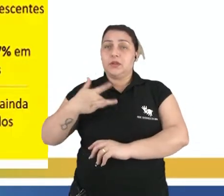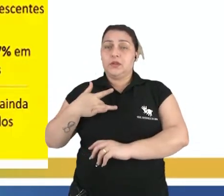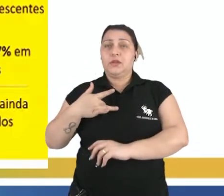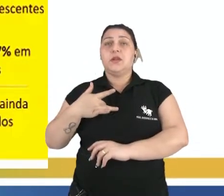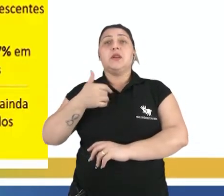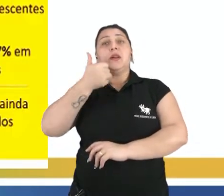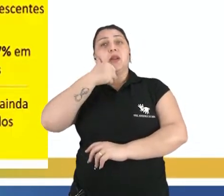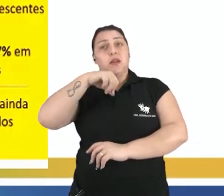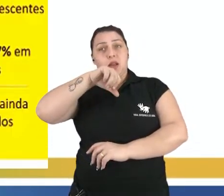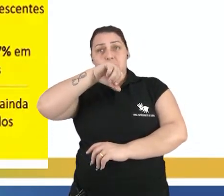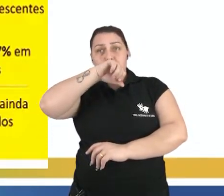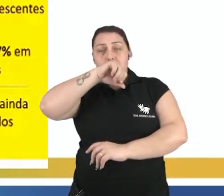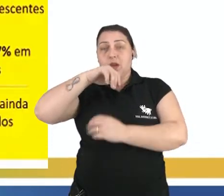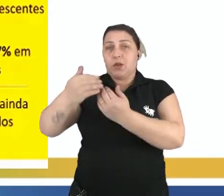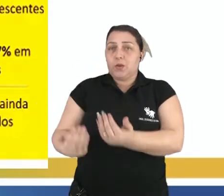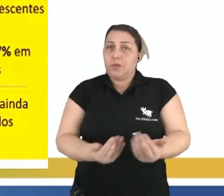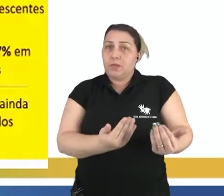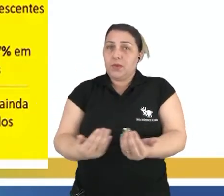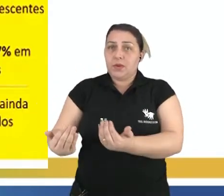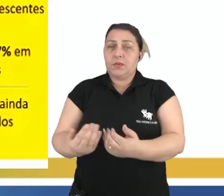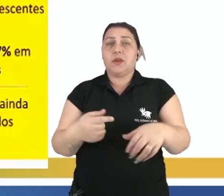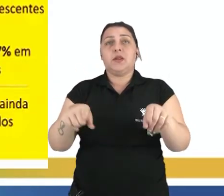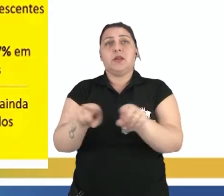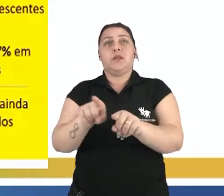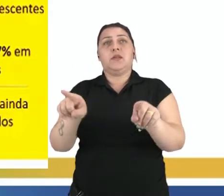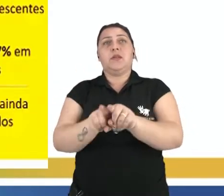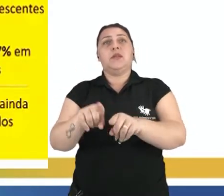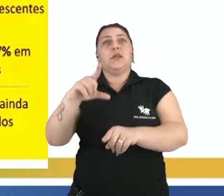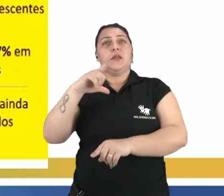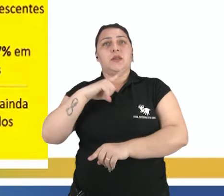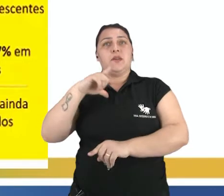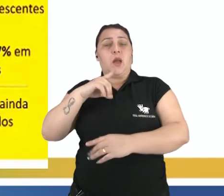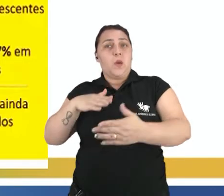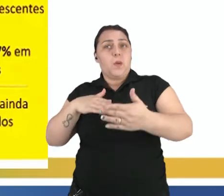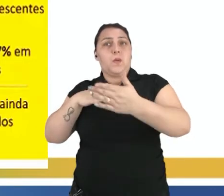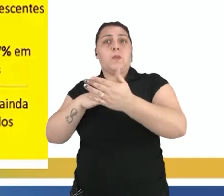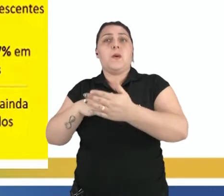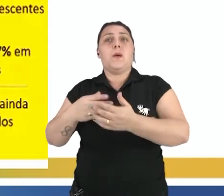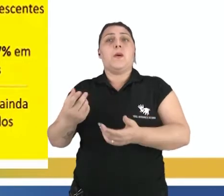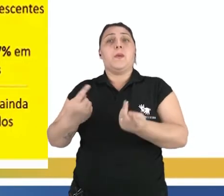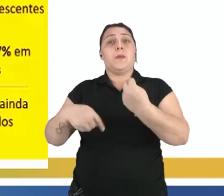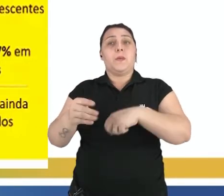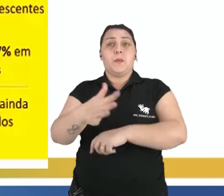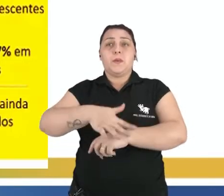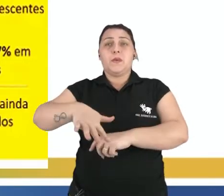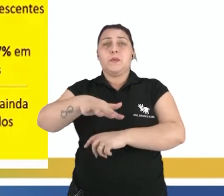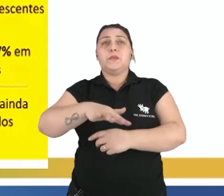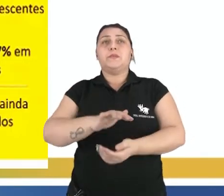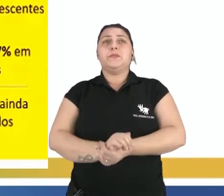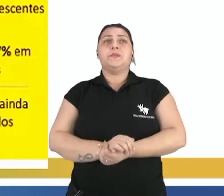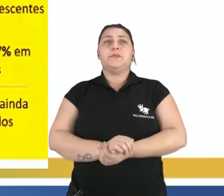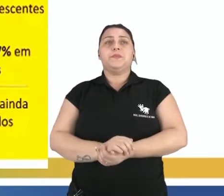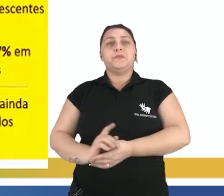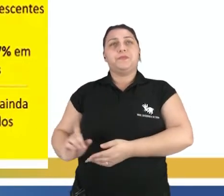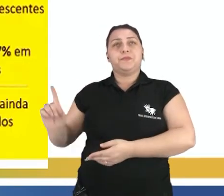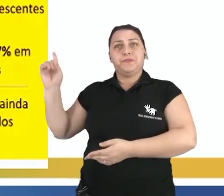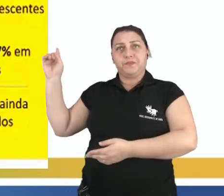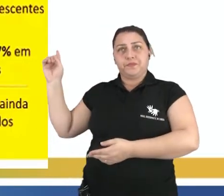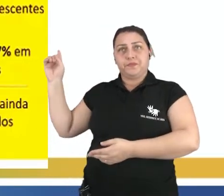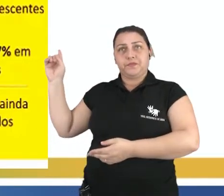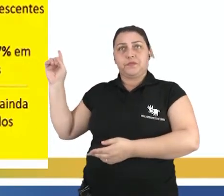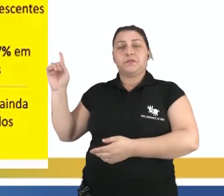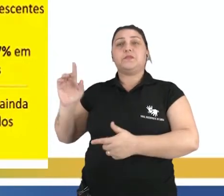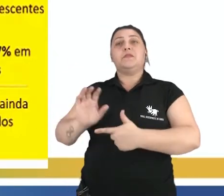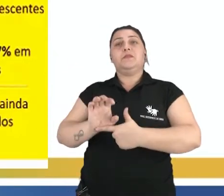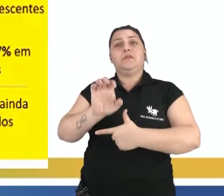tanto da mãe quanto do bebê, né? Além disso, tem um impacto socioeconômico enorme. Aqui eu coloquei uma